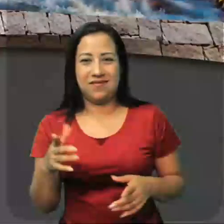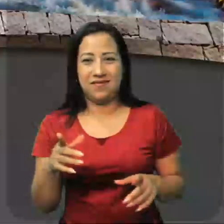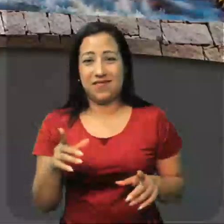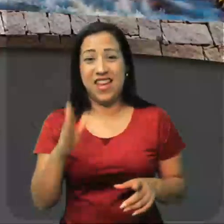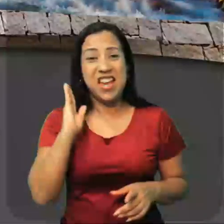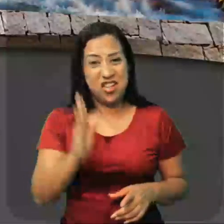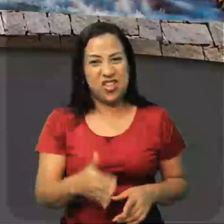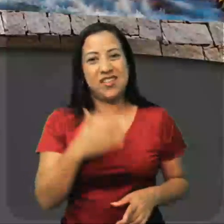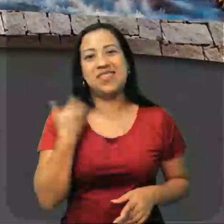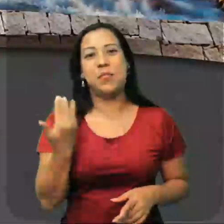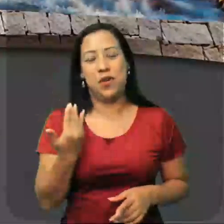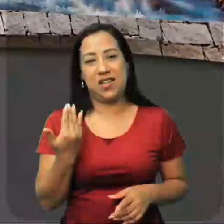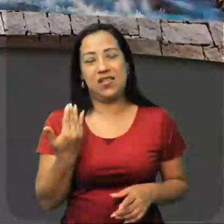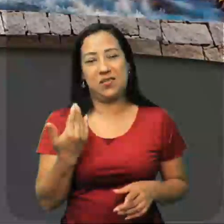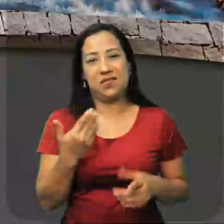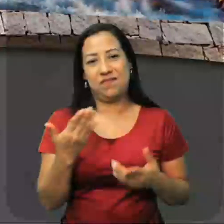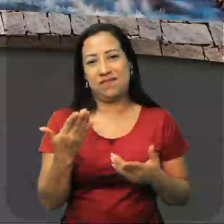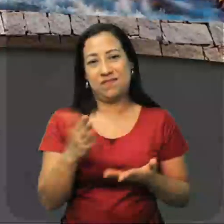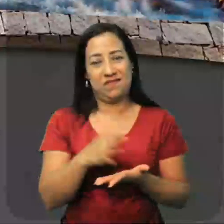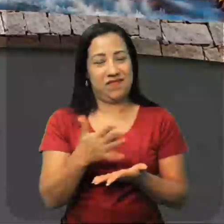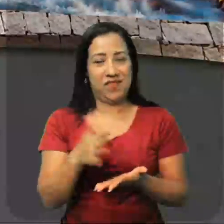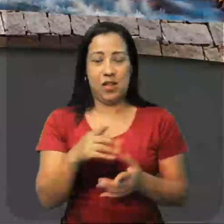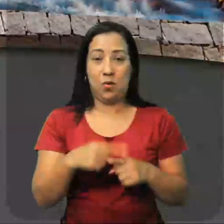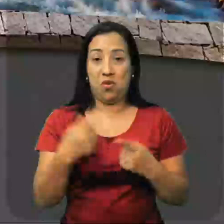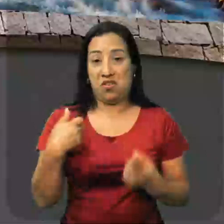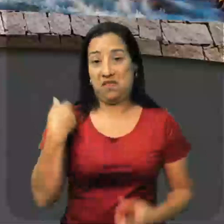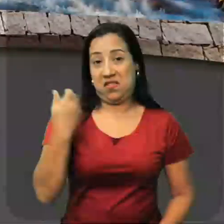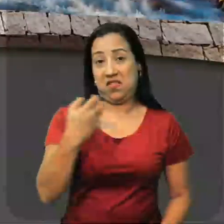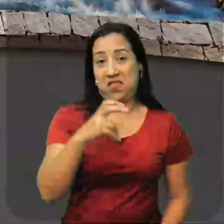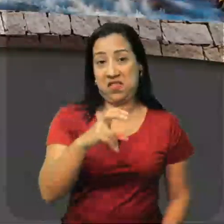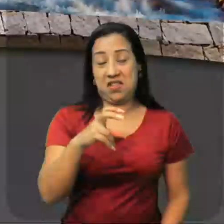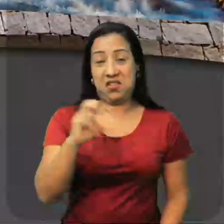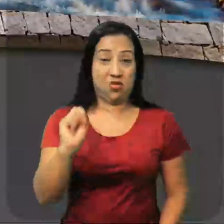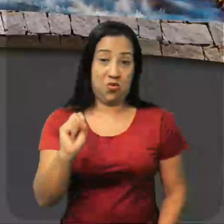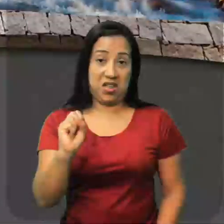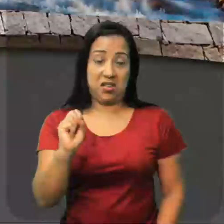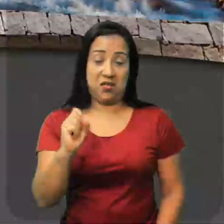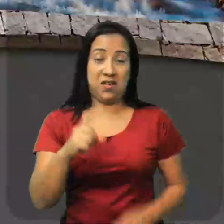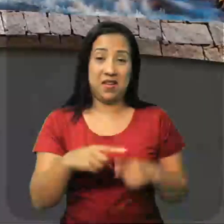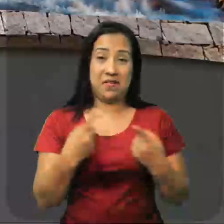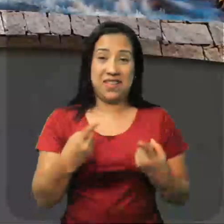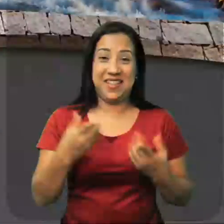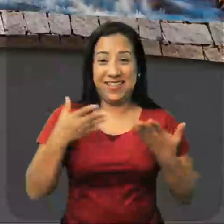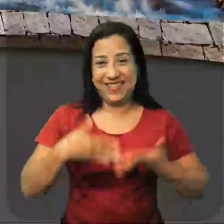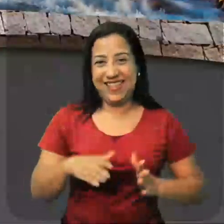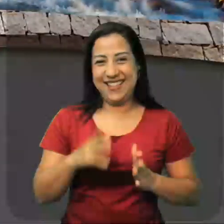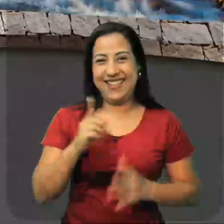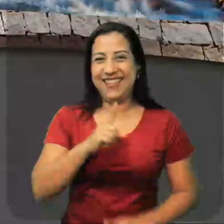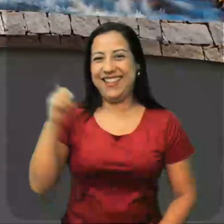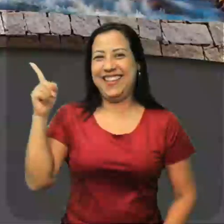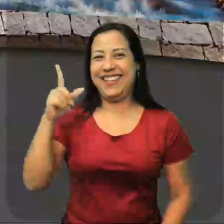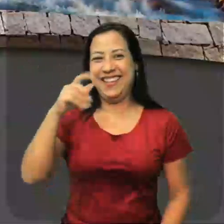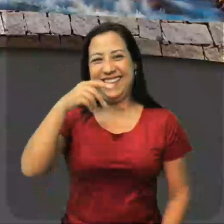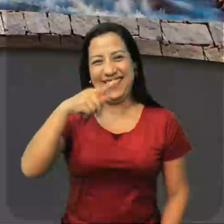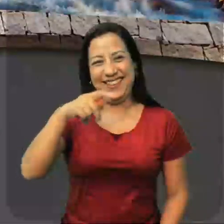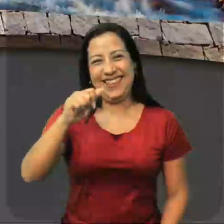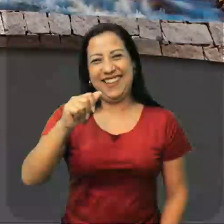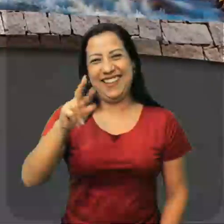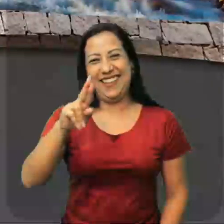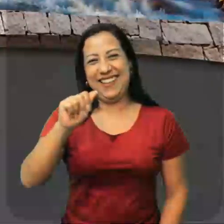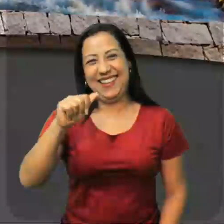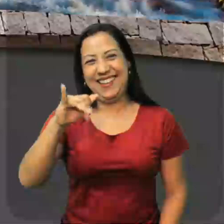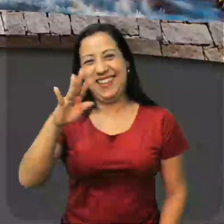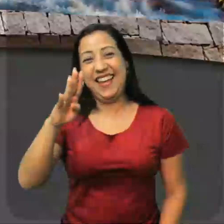tinha morrido, talvez. Estou com 58 anos, mas como eu nasci lá na Paraíba, no sertão, escapei